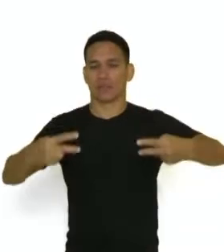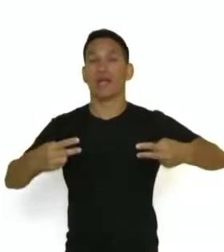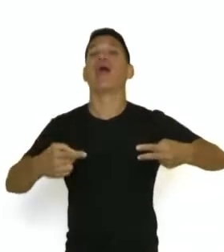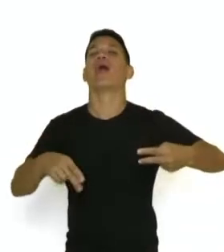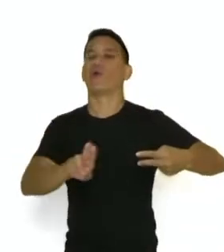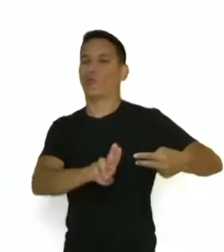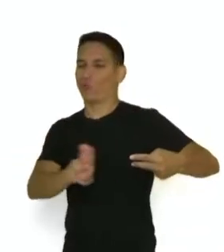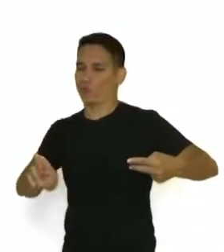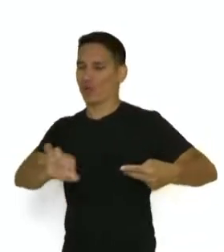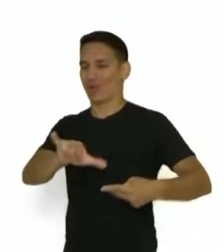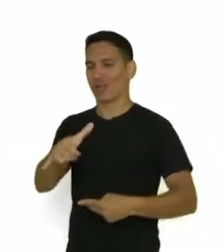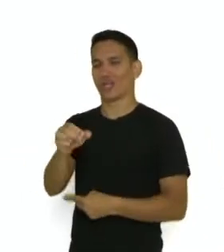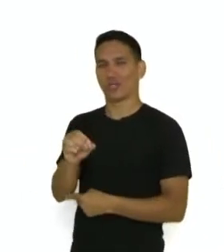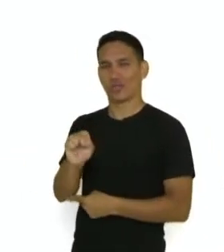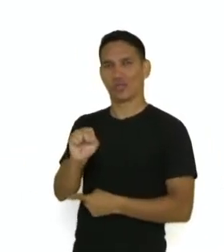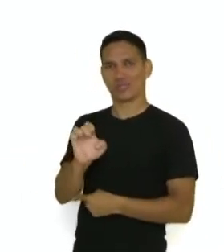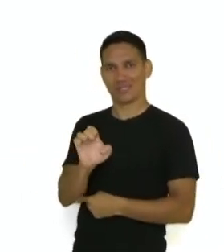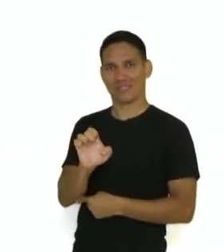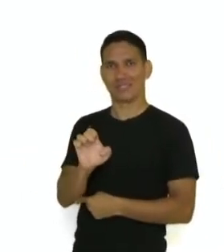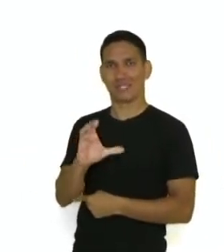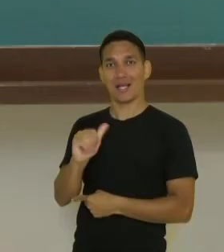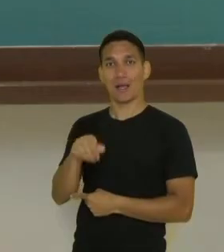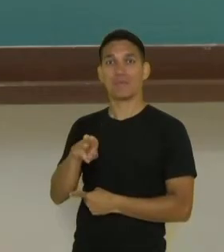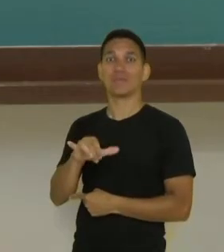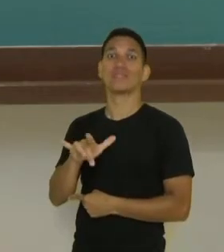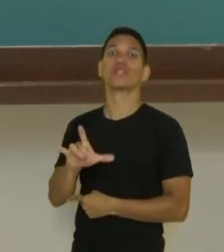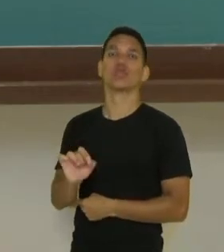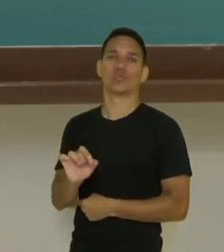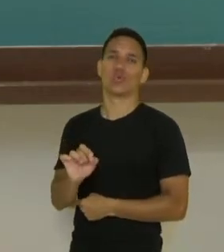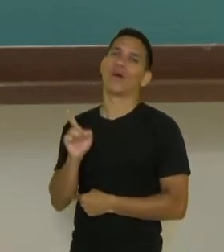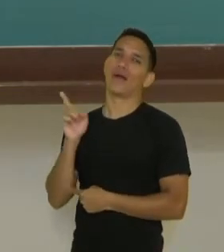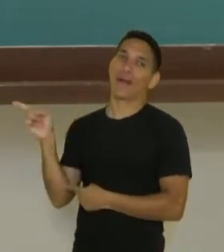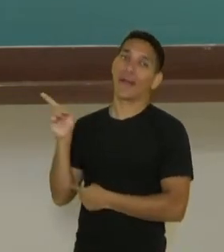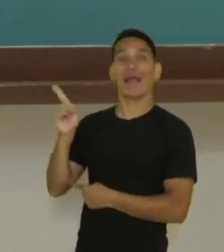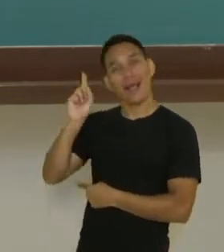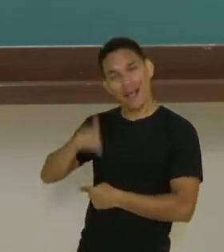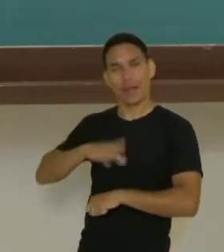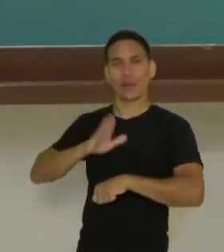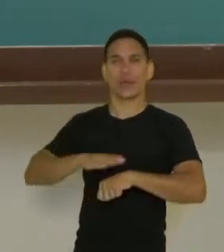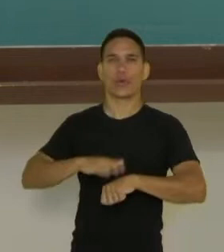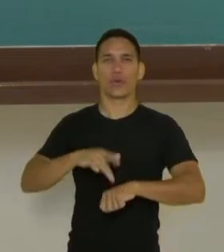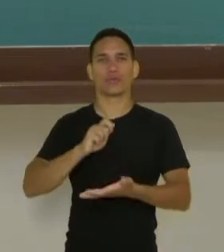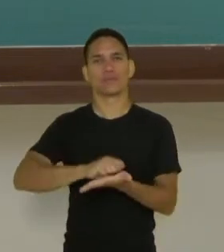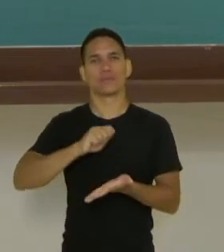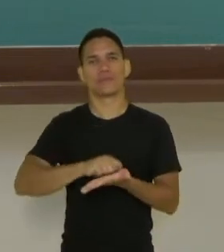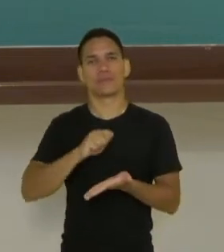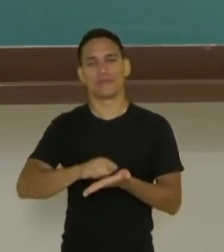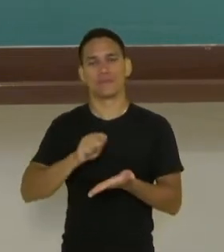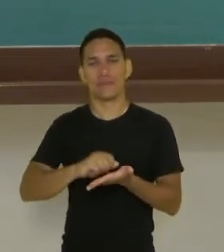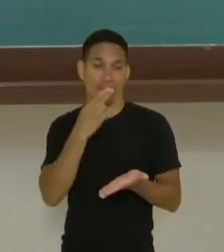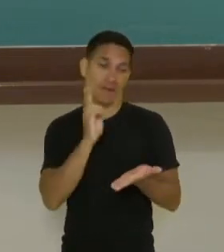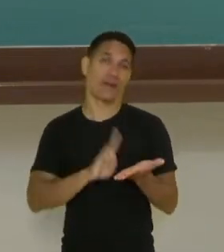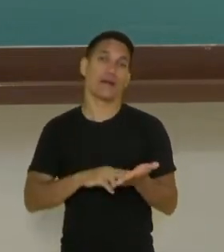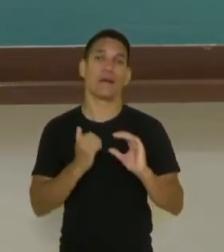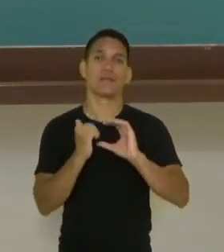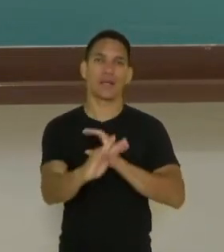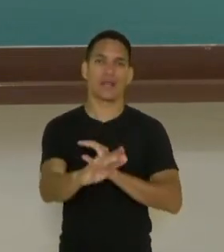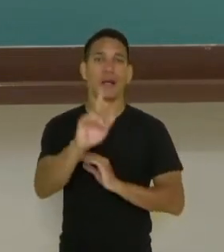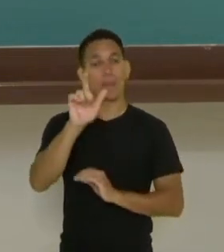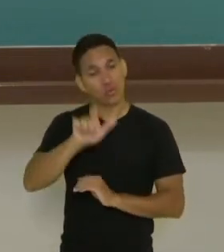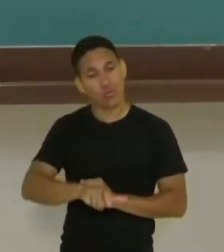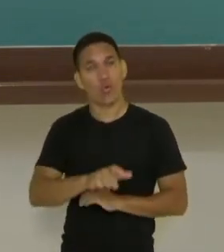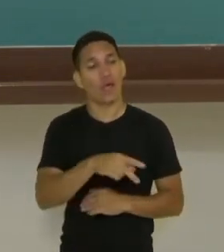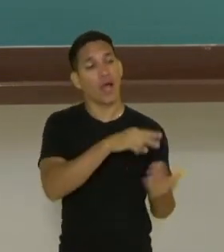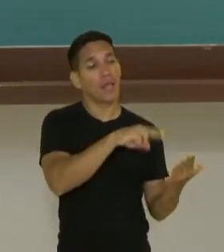José Camilo Magalhães Paz de Barros, Jaú, São Paulo. Esse é o autor da carta, que é um leitor.